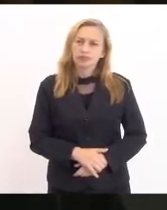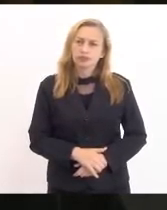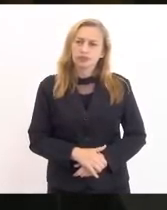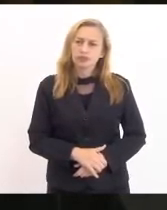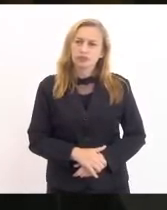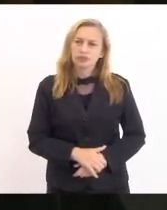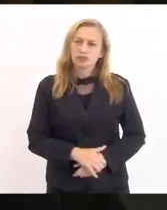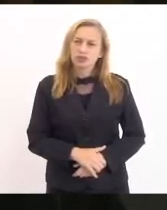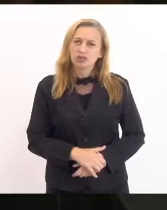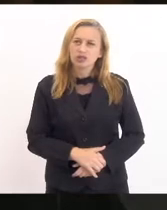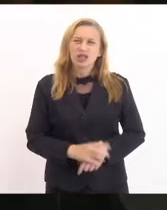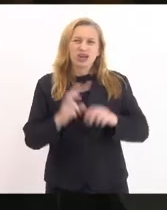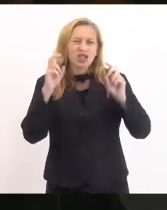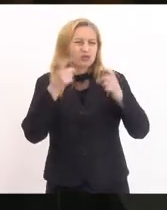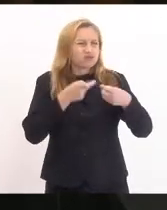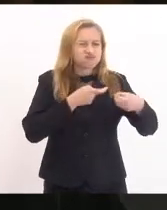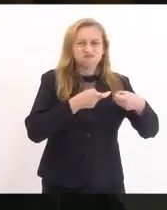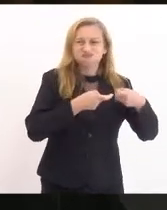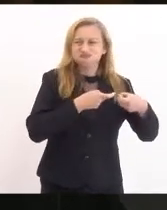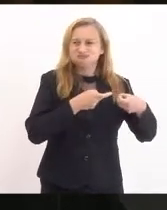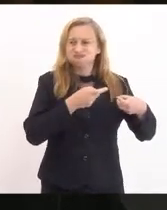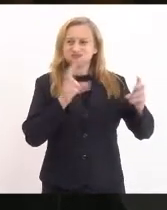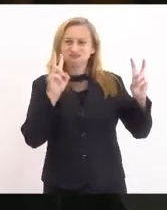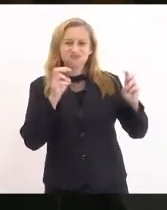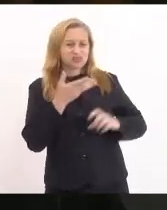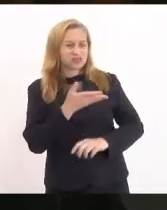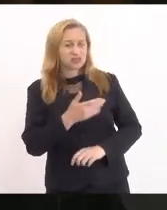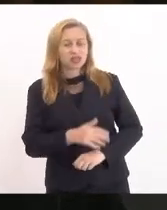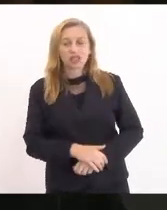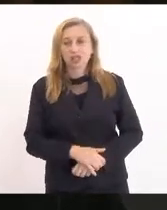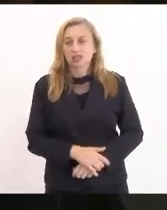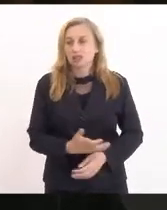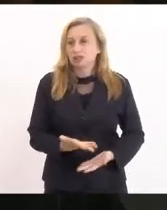Essa questão de uma guerra iminente,